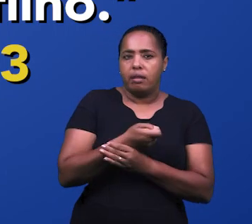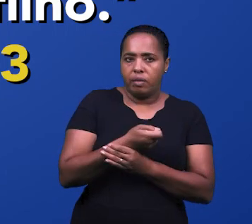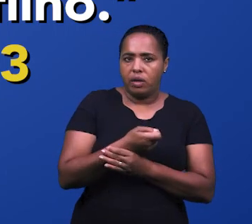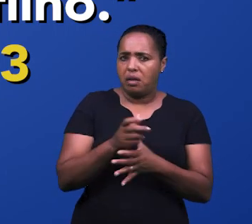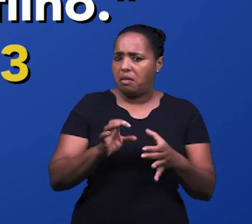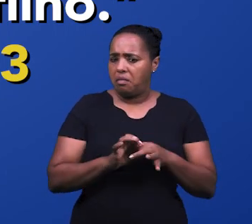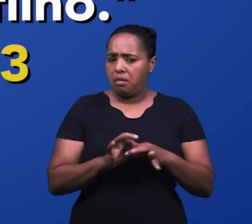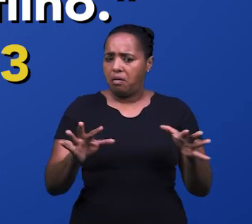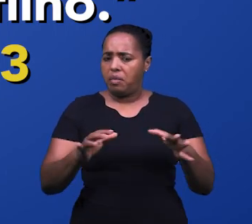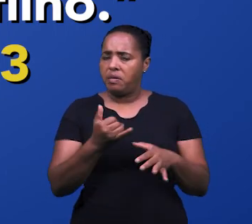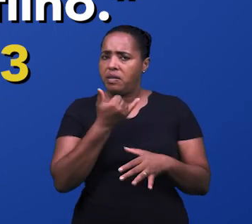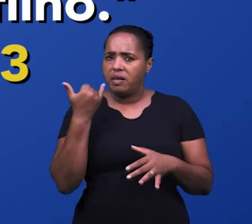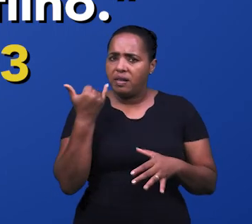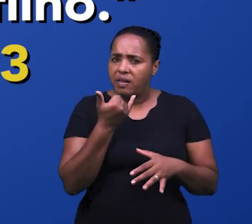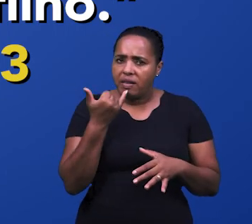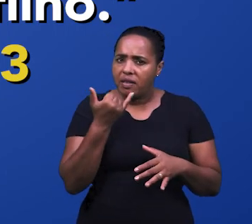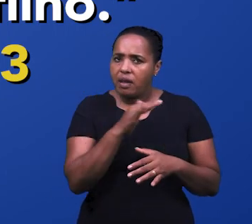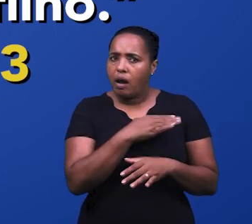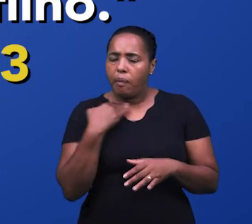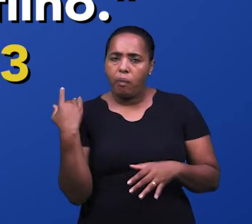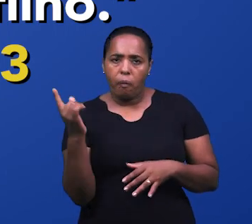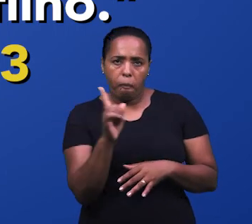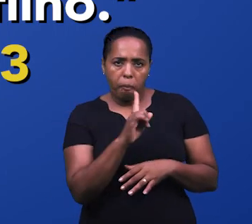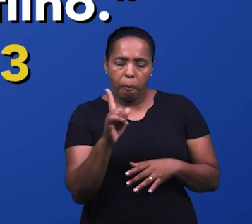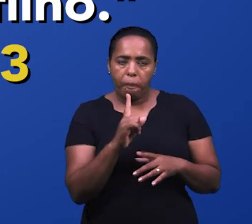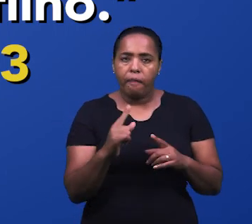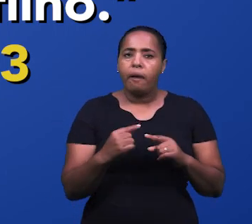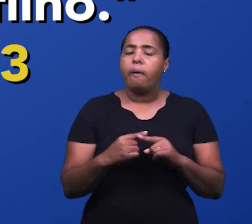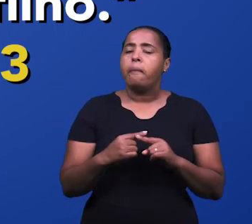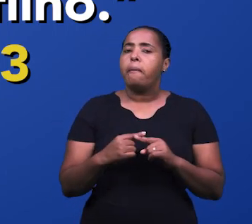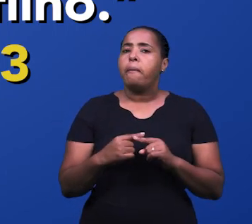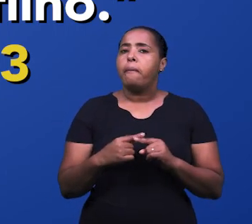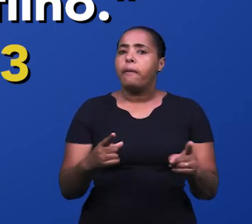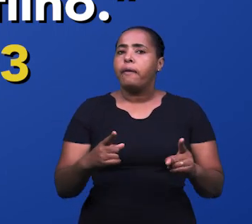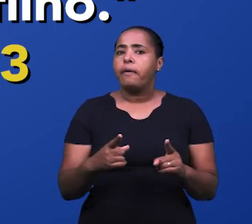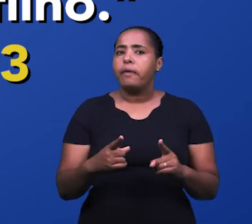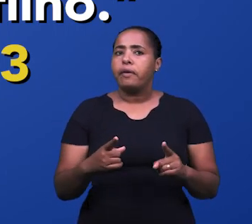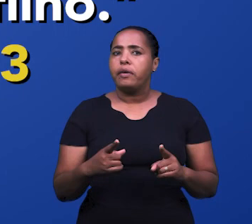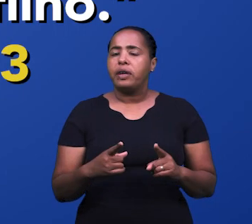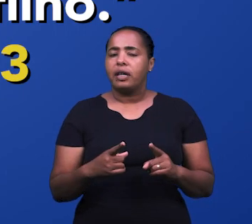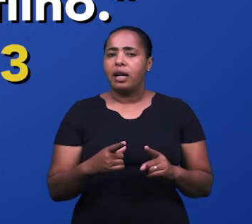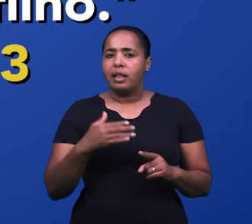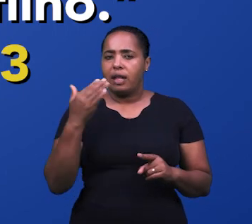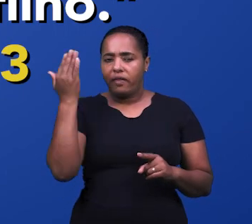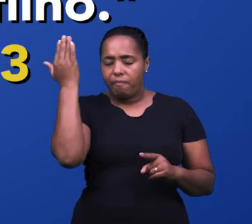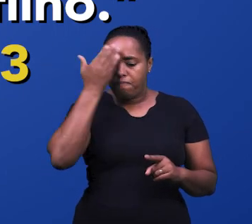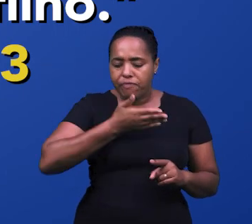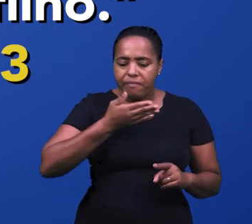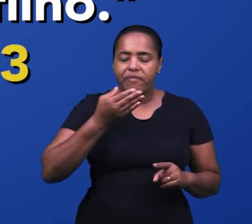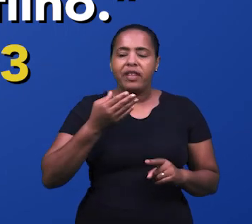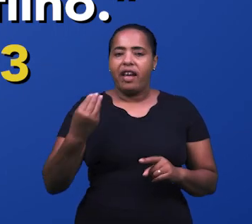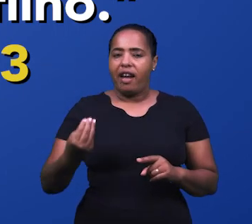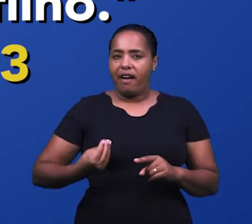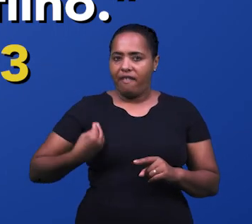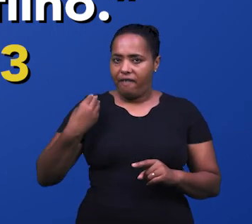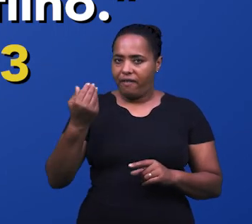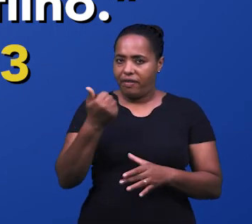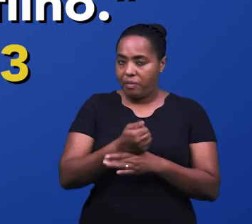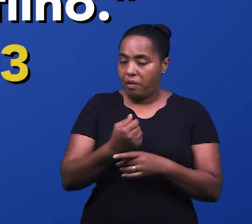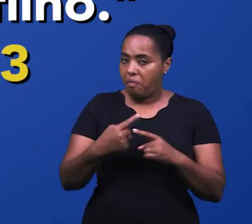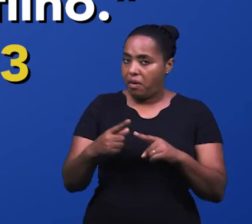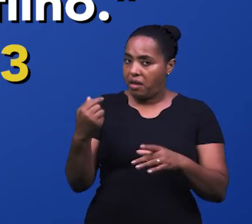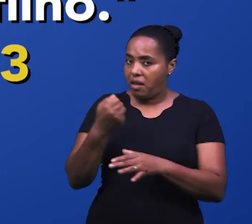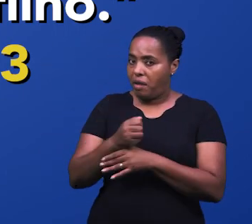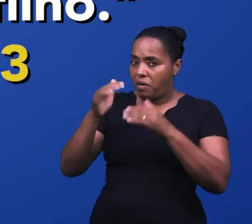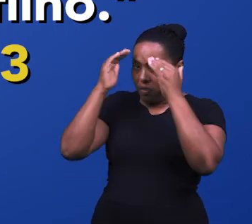que Isaac fosse morto naquele momento, pois ele estava provando a vida de Abraão, e como Abraão foi obediente, Deus